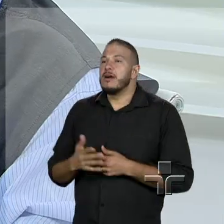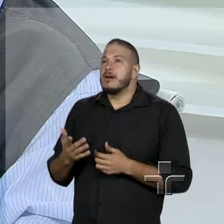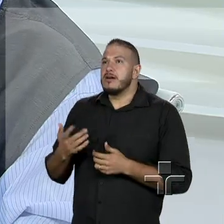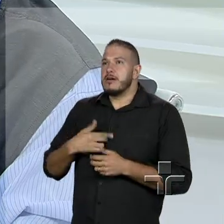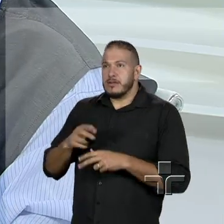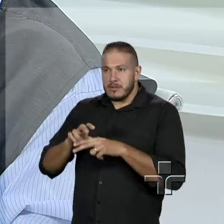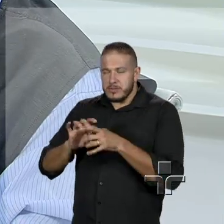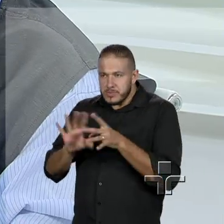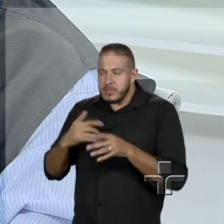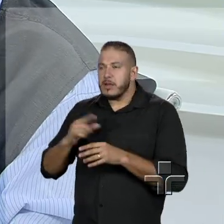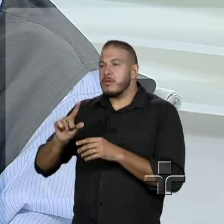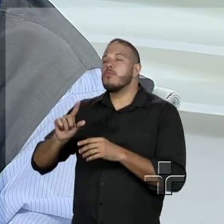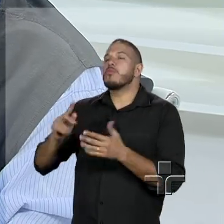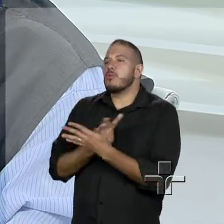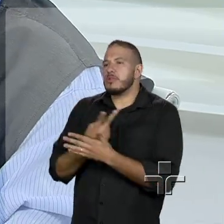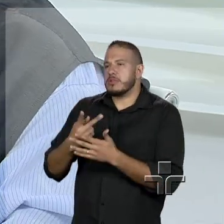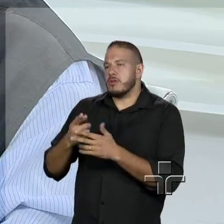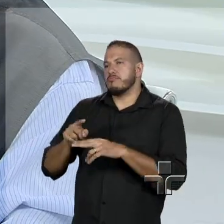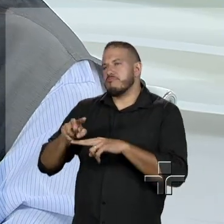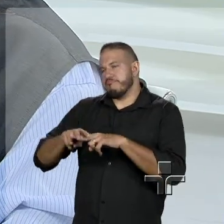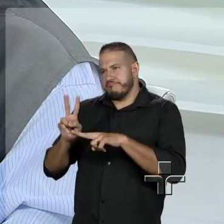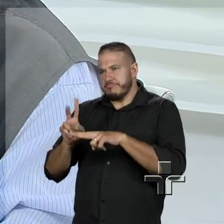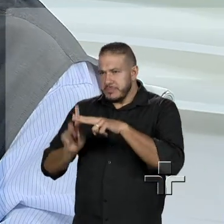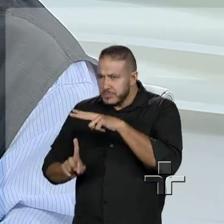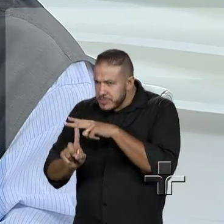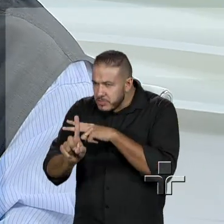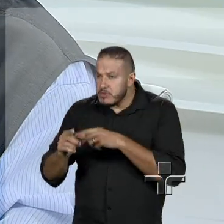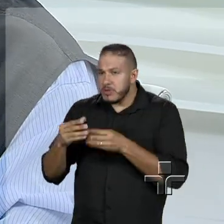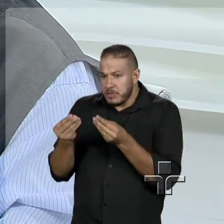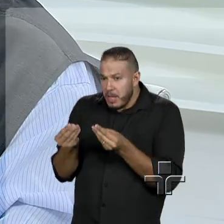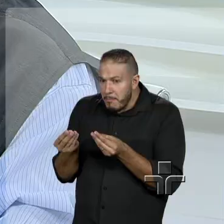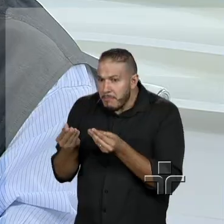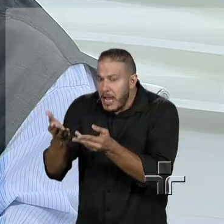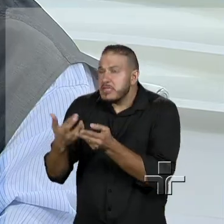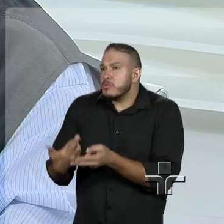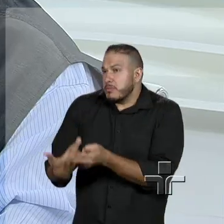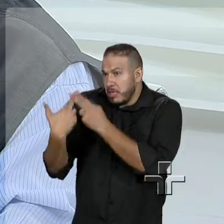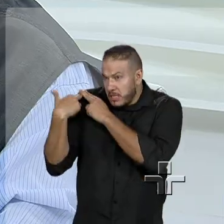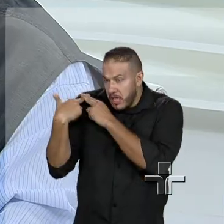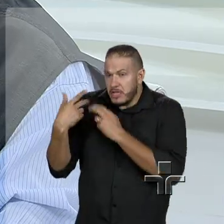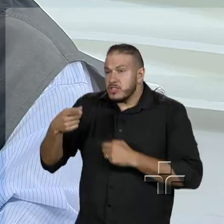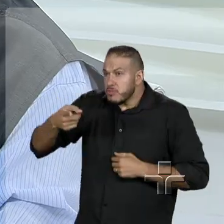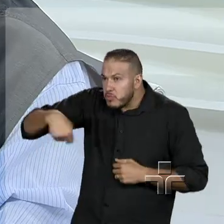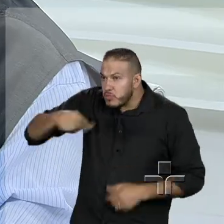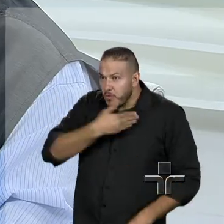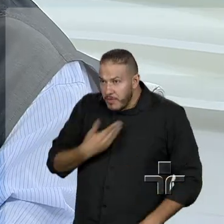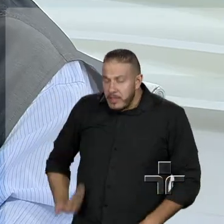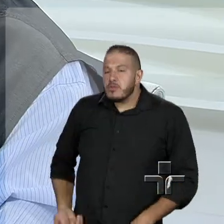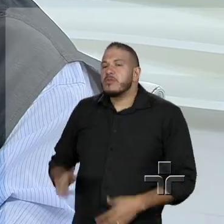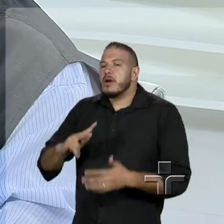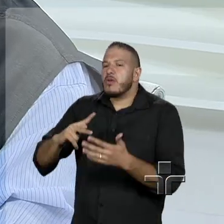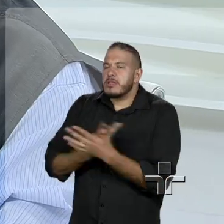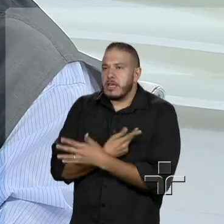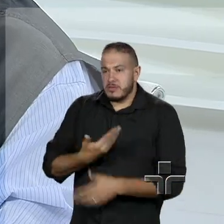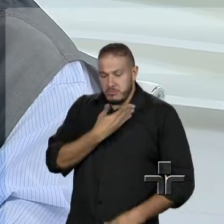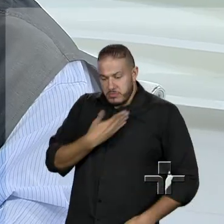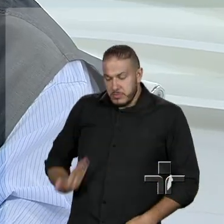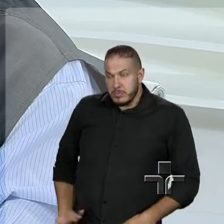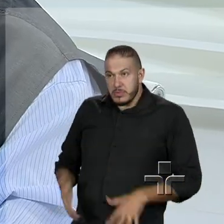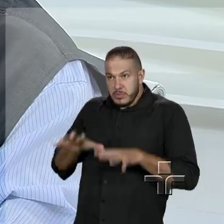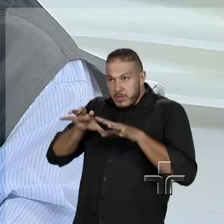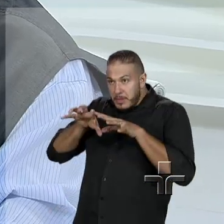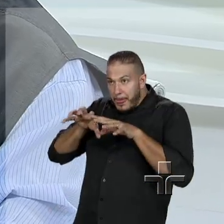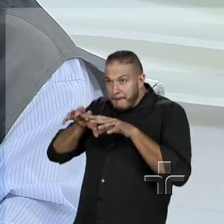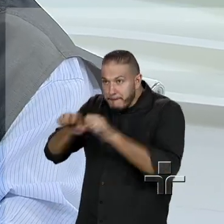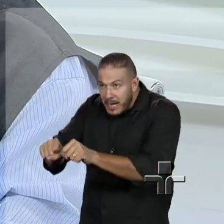A suspensão do habeas corpus dá mais responsabilidade para o Estado. Quando o Estado se apropria de alguém e o priva